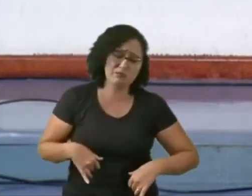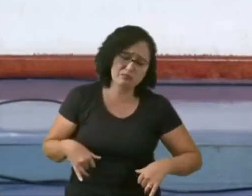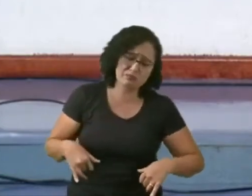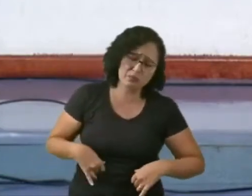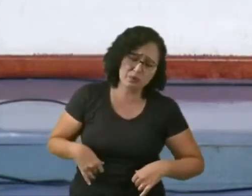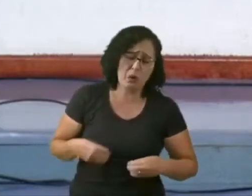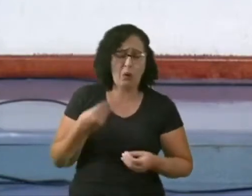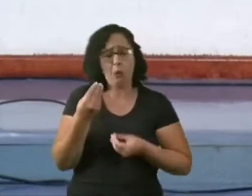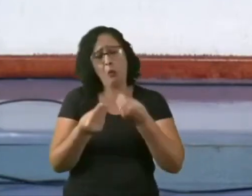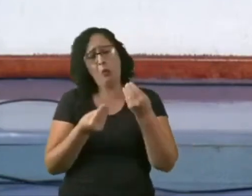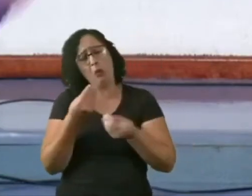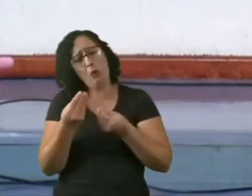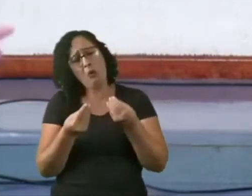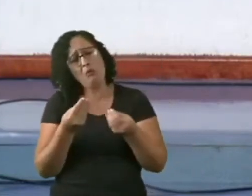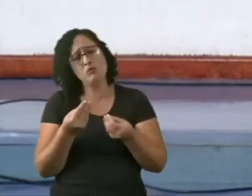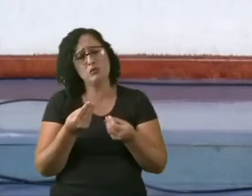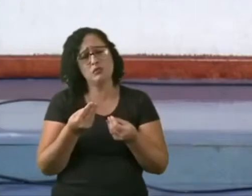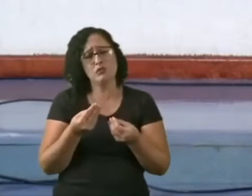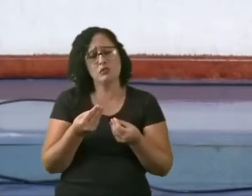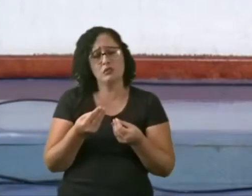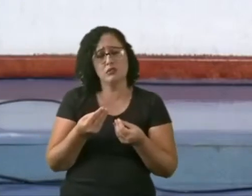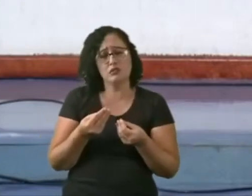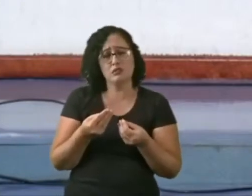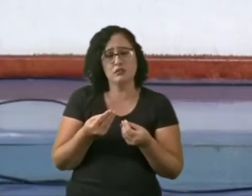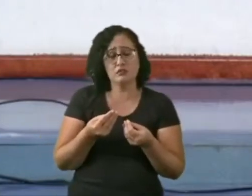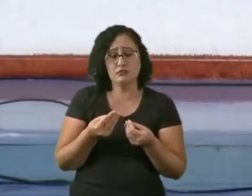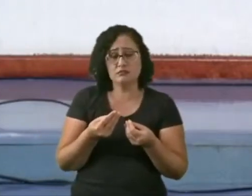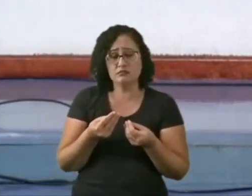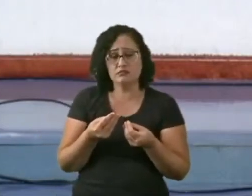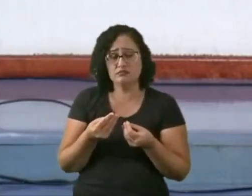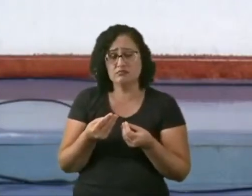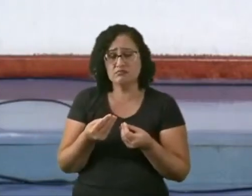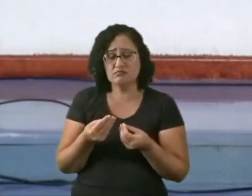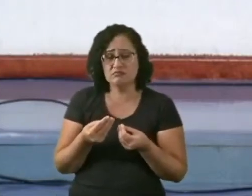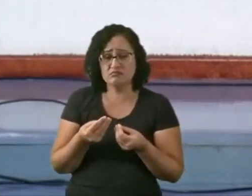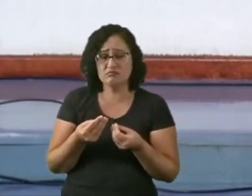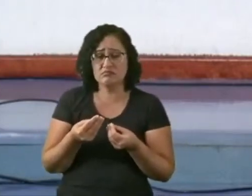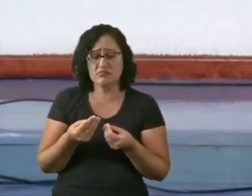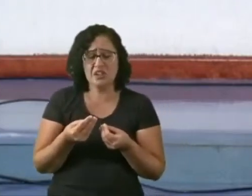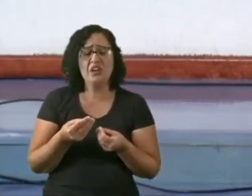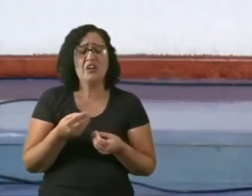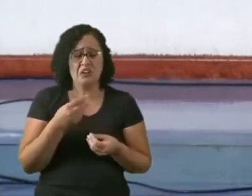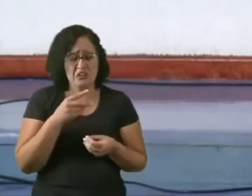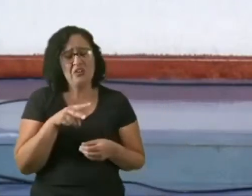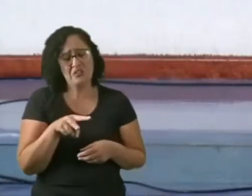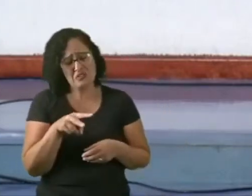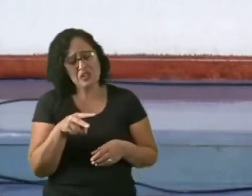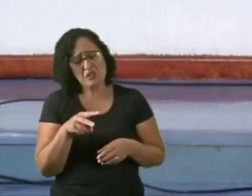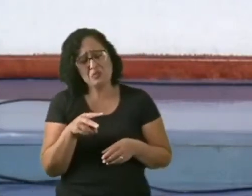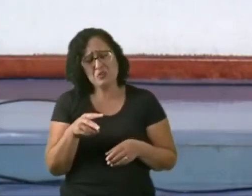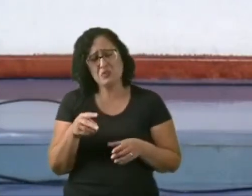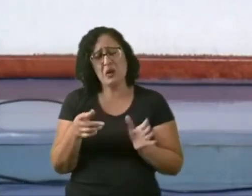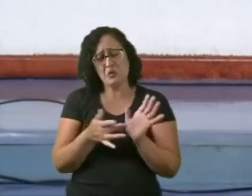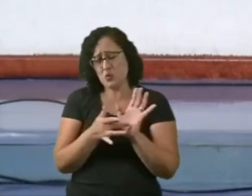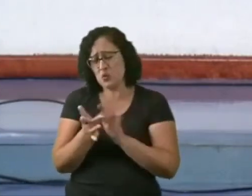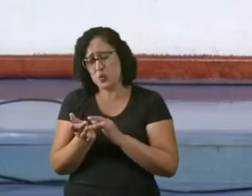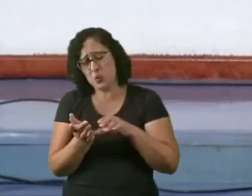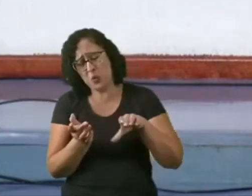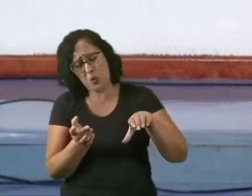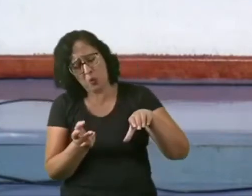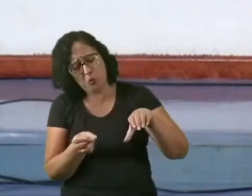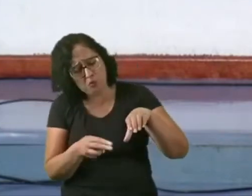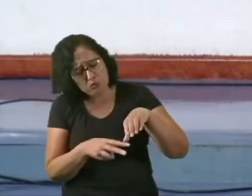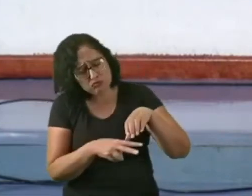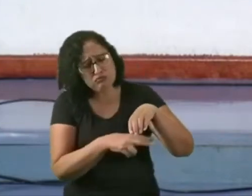estavam discutindo a morte de Jesus, eles estavam discutindo o sepultamento de Jesus,